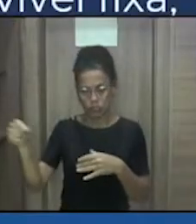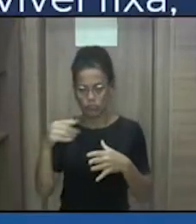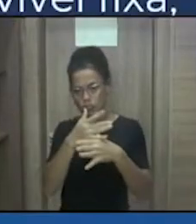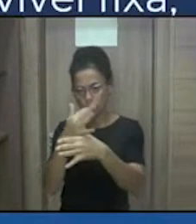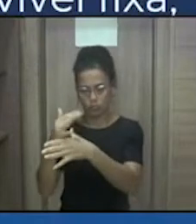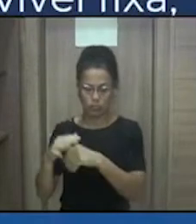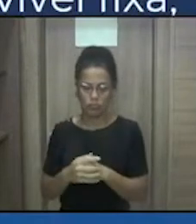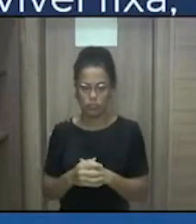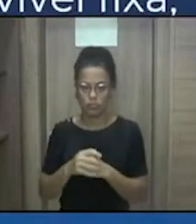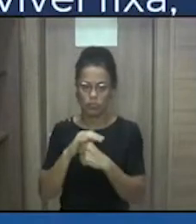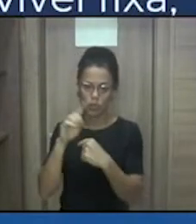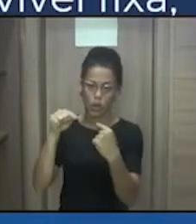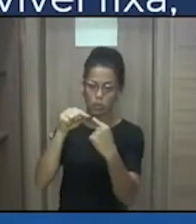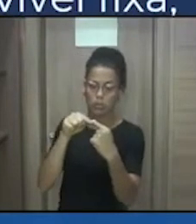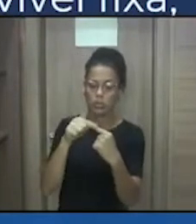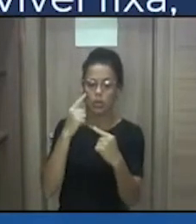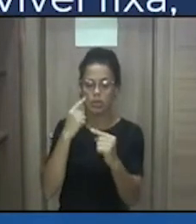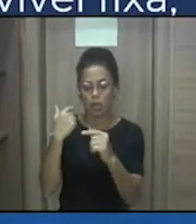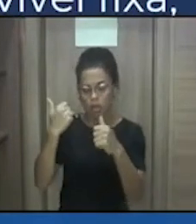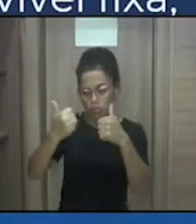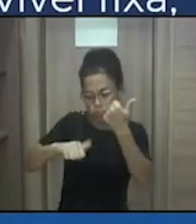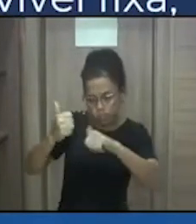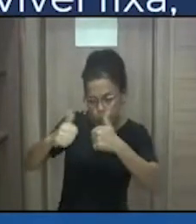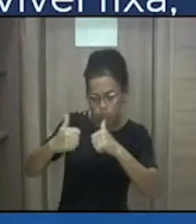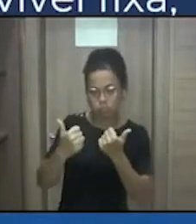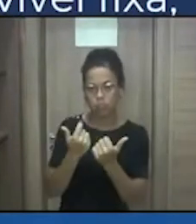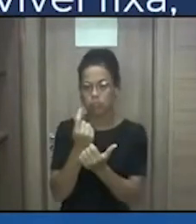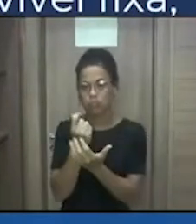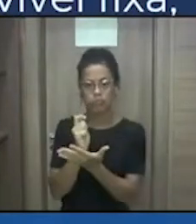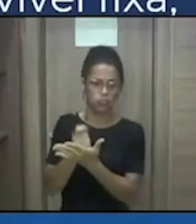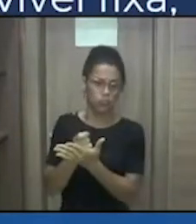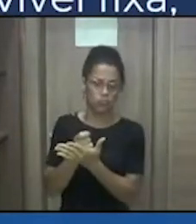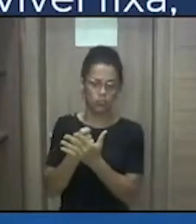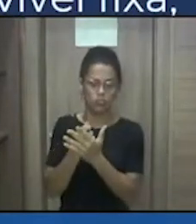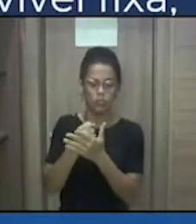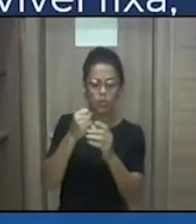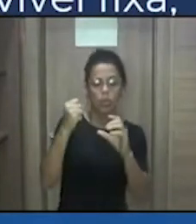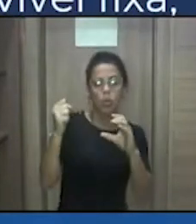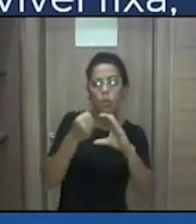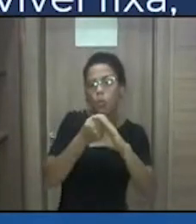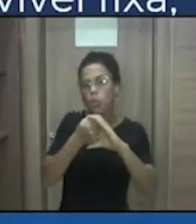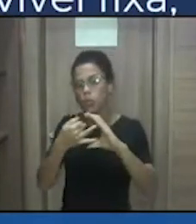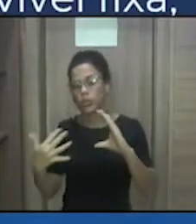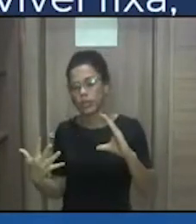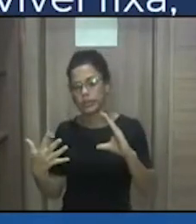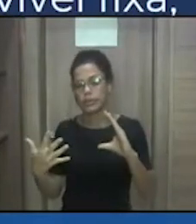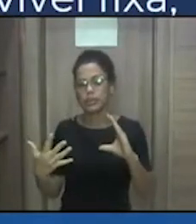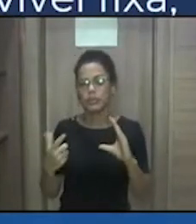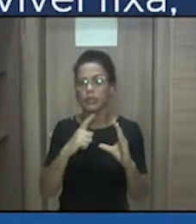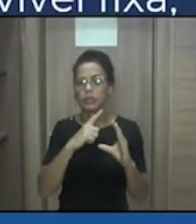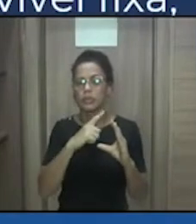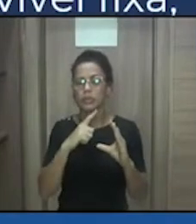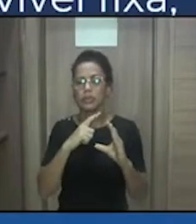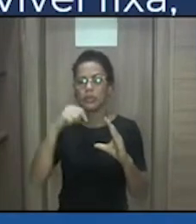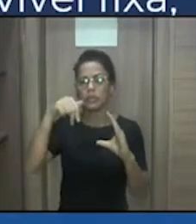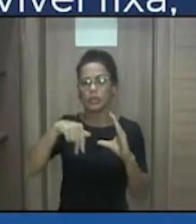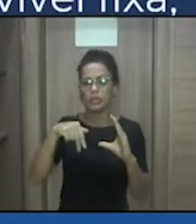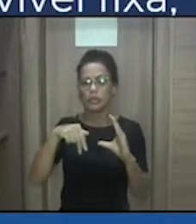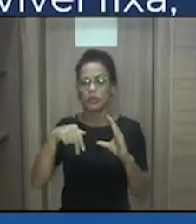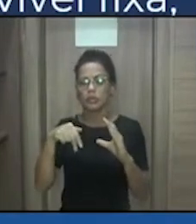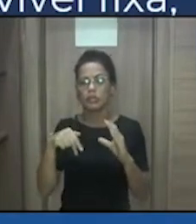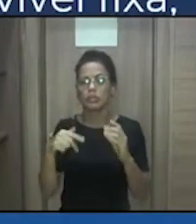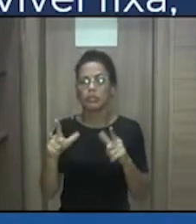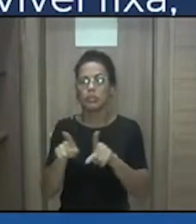o objetivo foi analisar os preços unitários e características desses instrumentos licitatórios para a contratação de entes privados por cidades